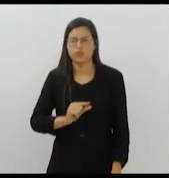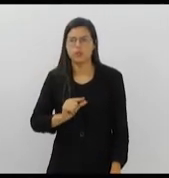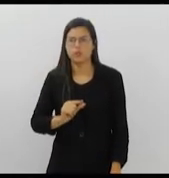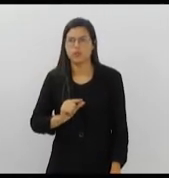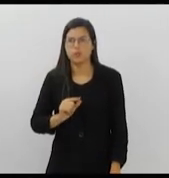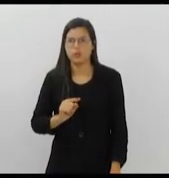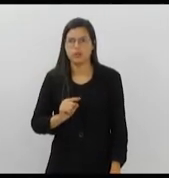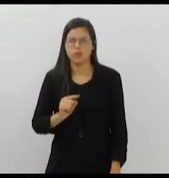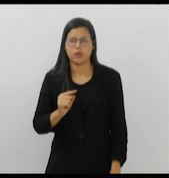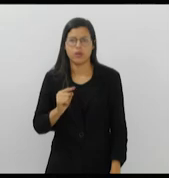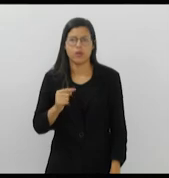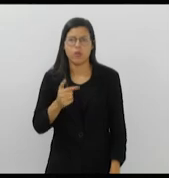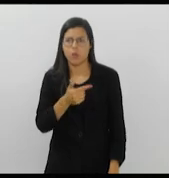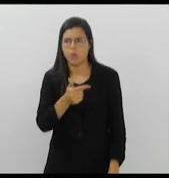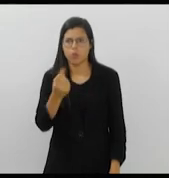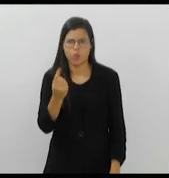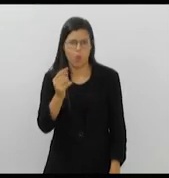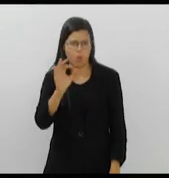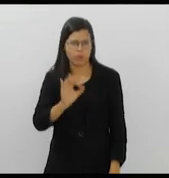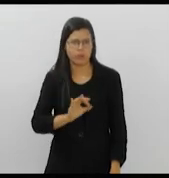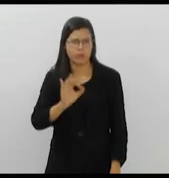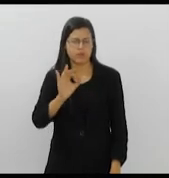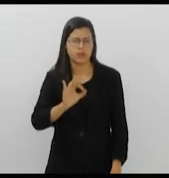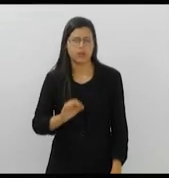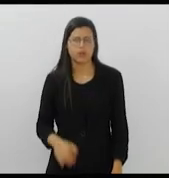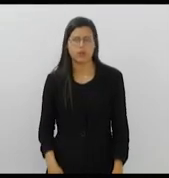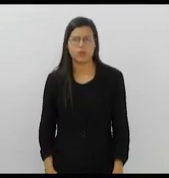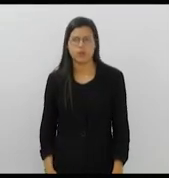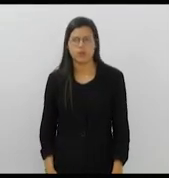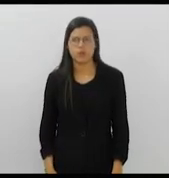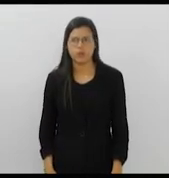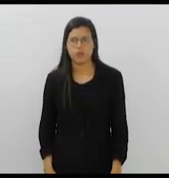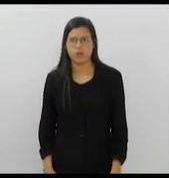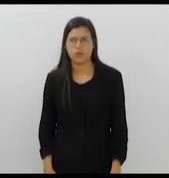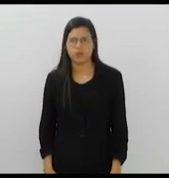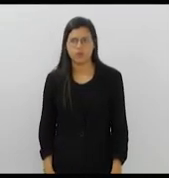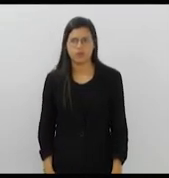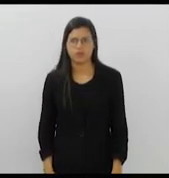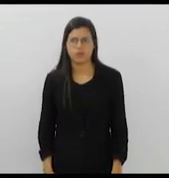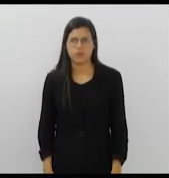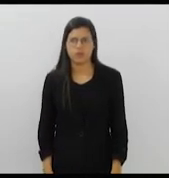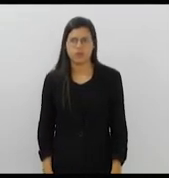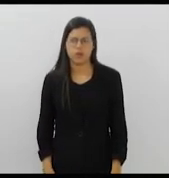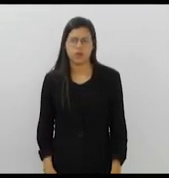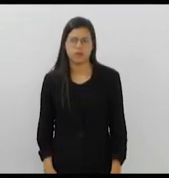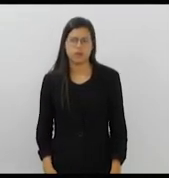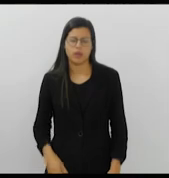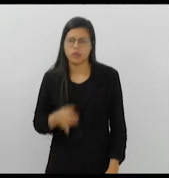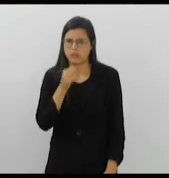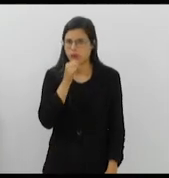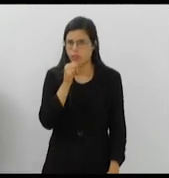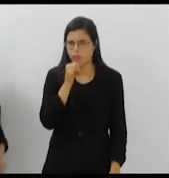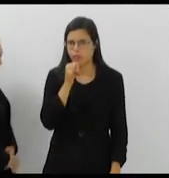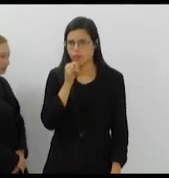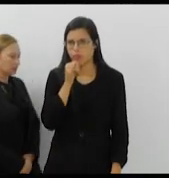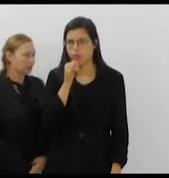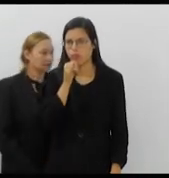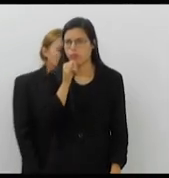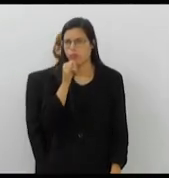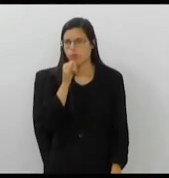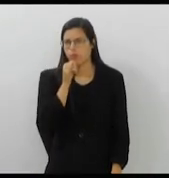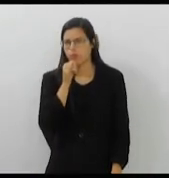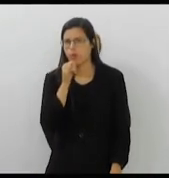1%, teria que ser outras formas. Bom, por exemplo, créditos